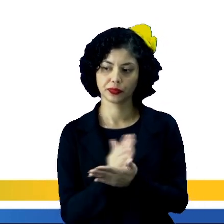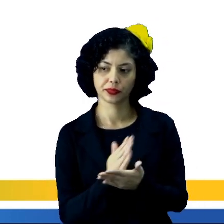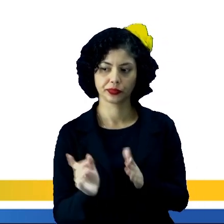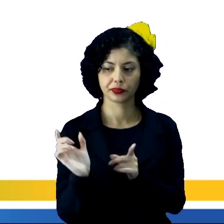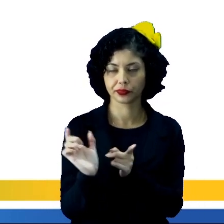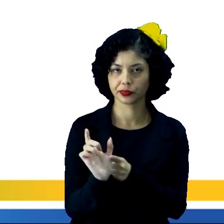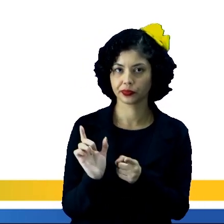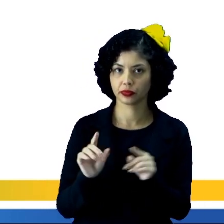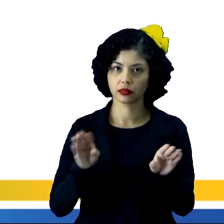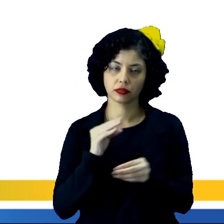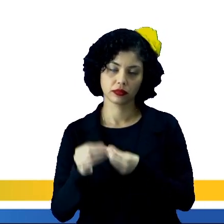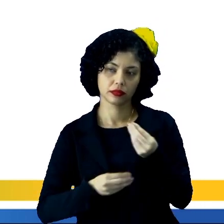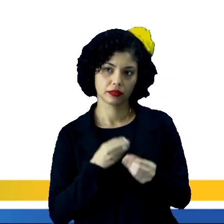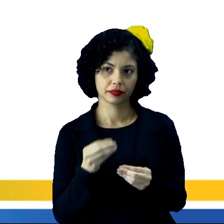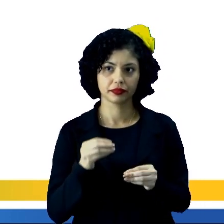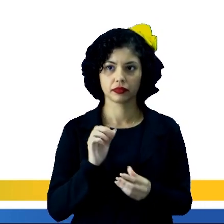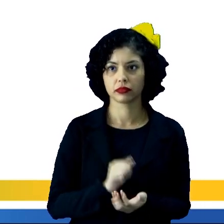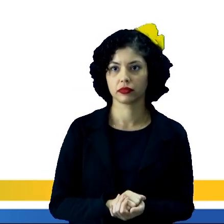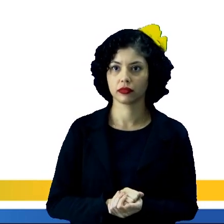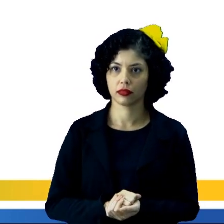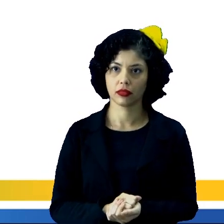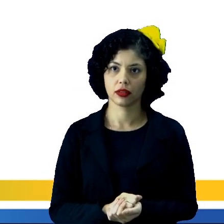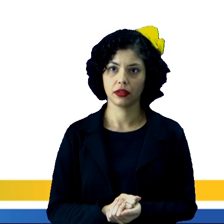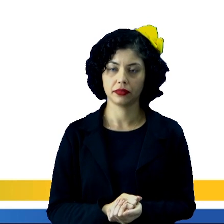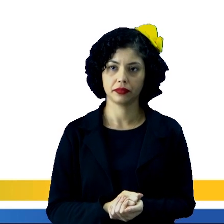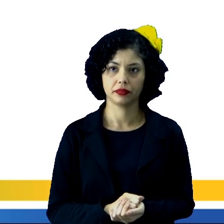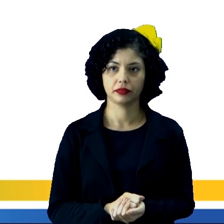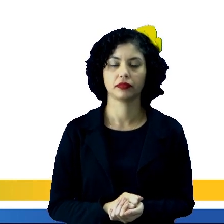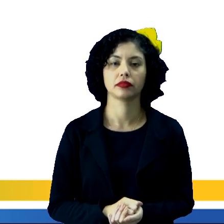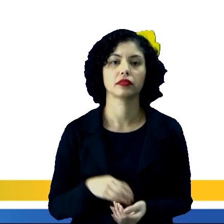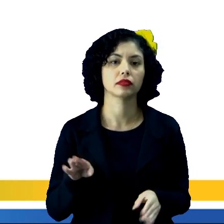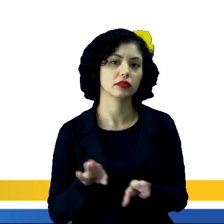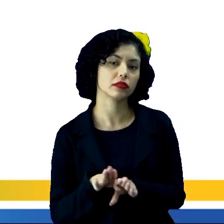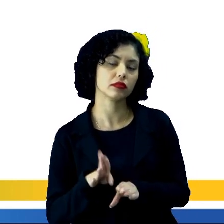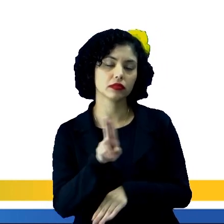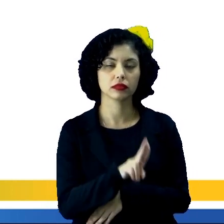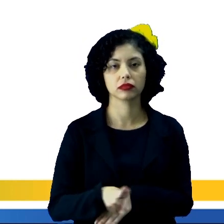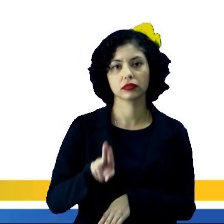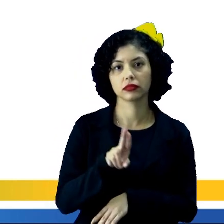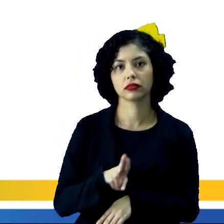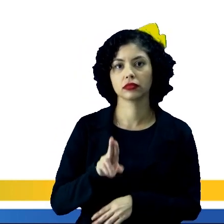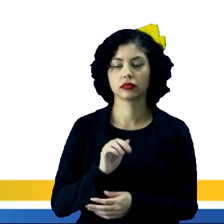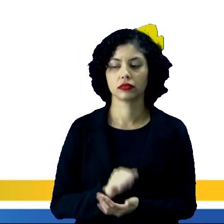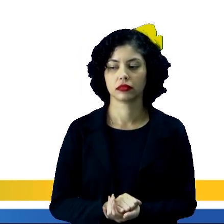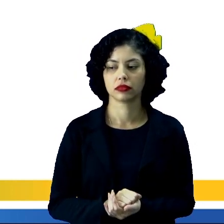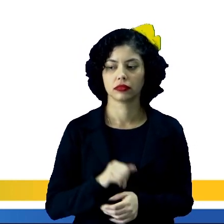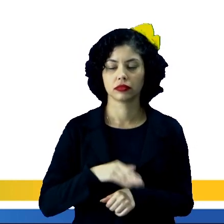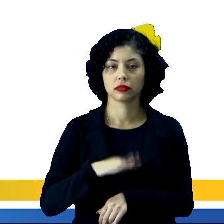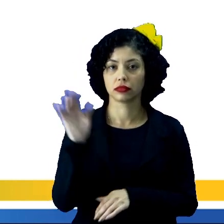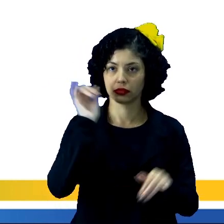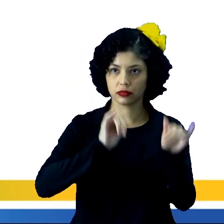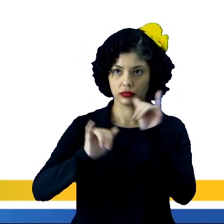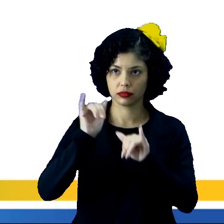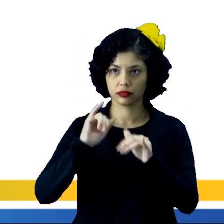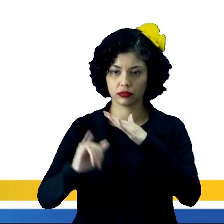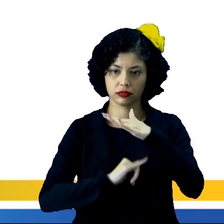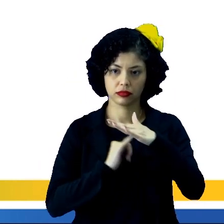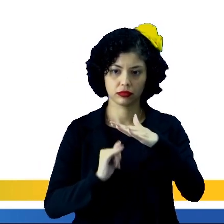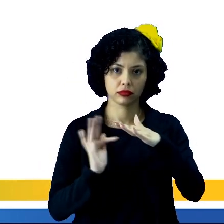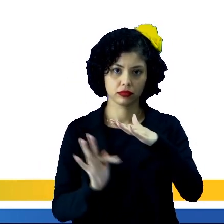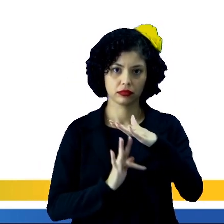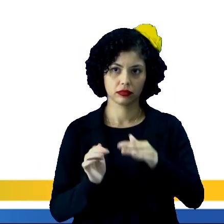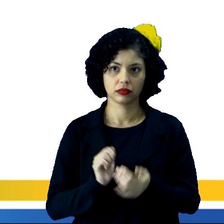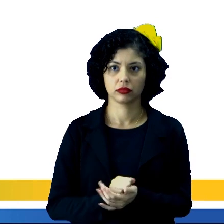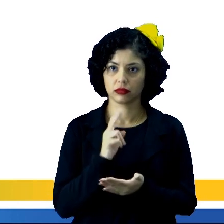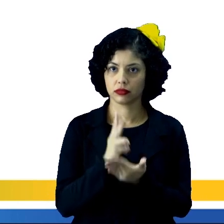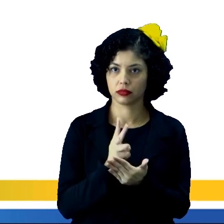dessas palavras, como o in addition e o besides, eles são utilizados de forma mais informal, tá?